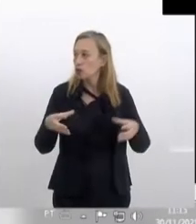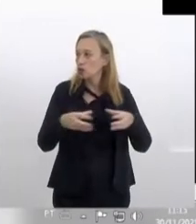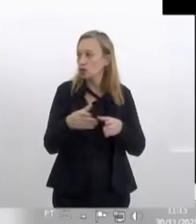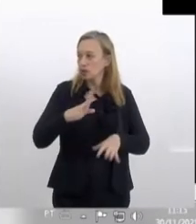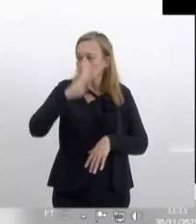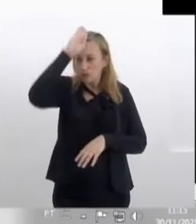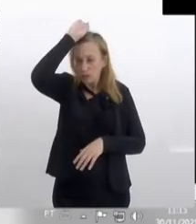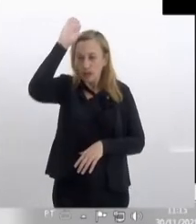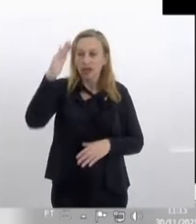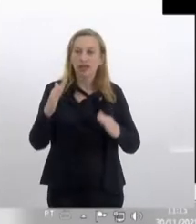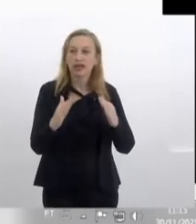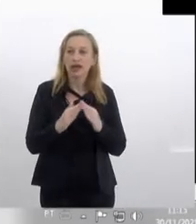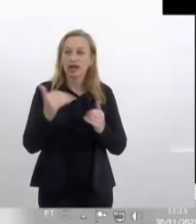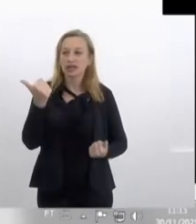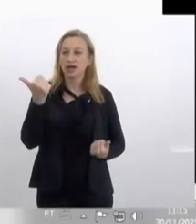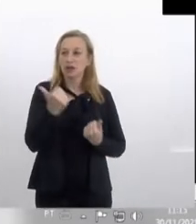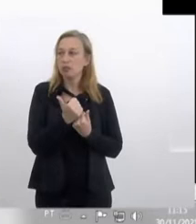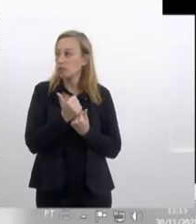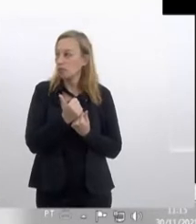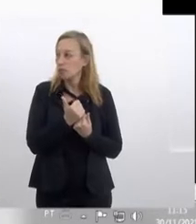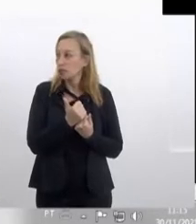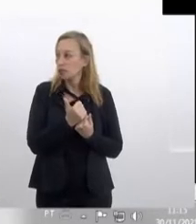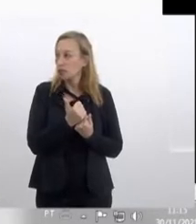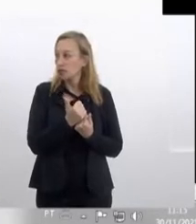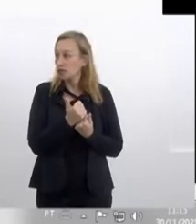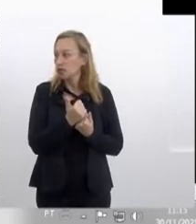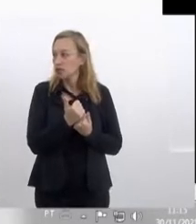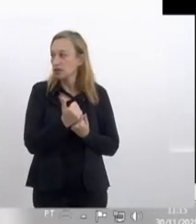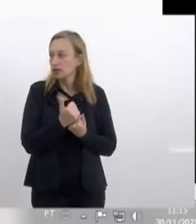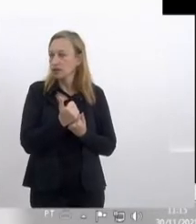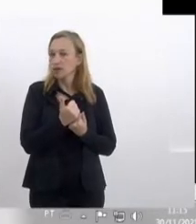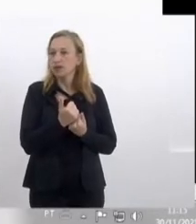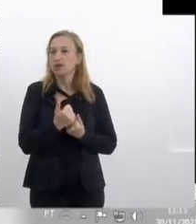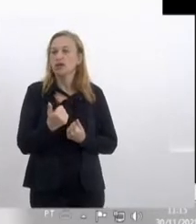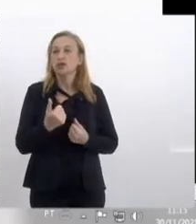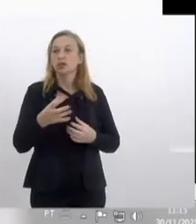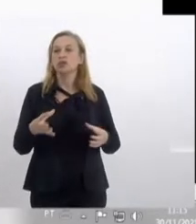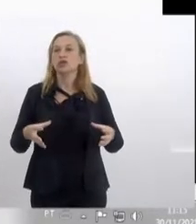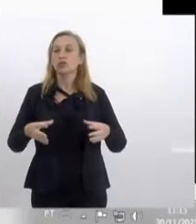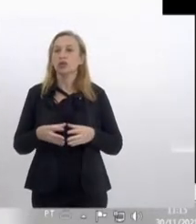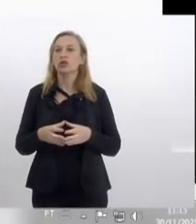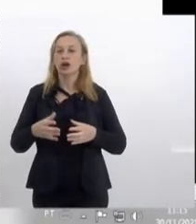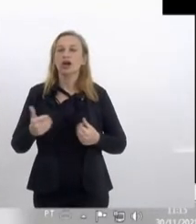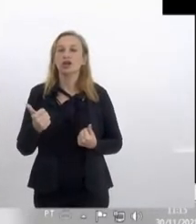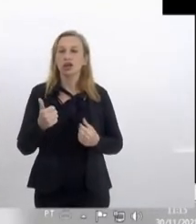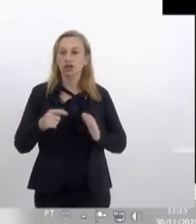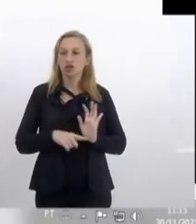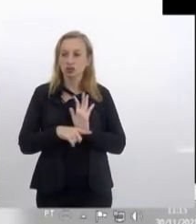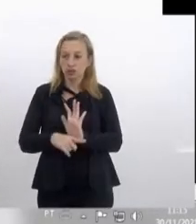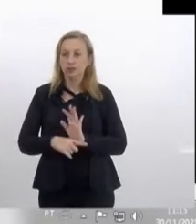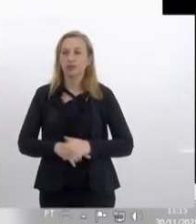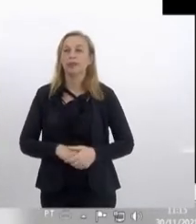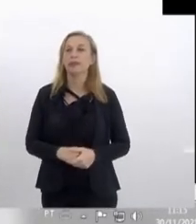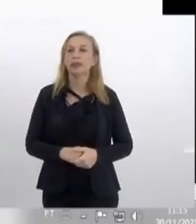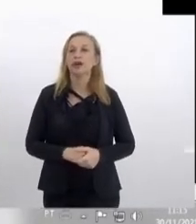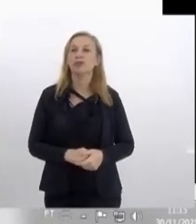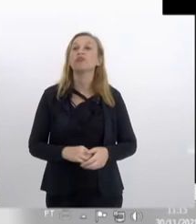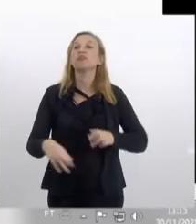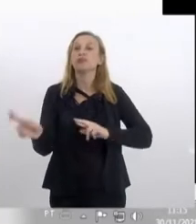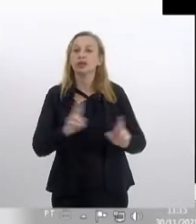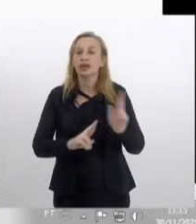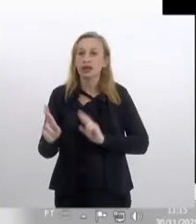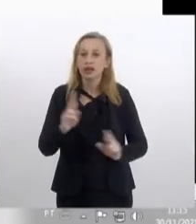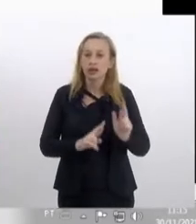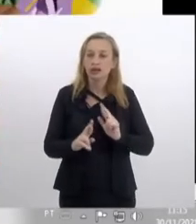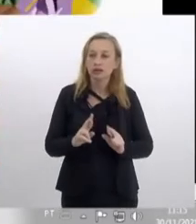especializadas, das casas de apoio e convivência, das moradias assistidas e dos grupos de apoio e mutua ajuda. Em relação às